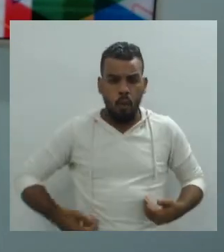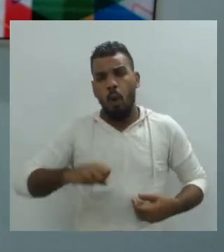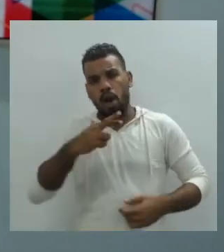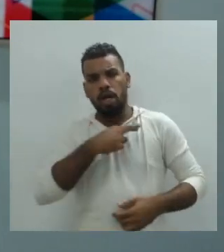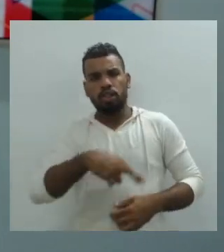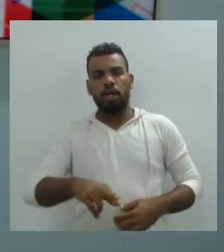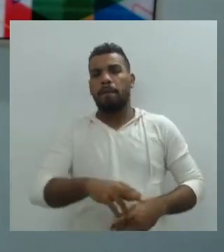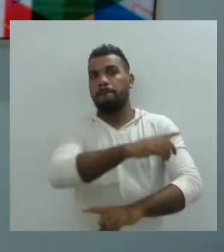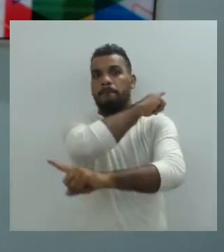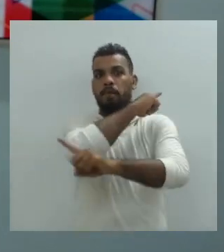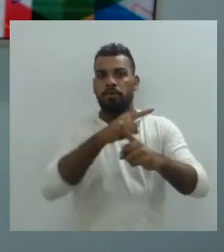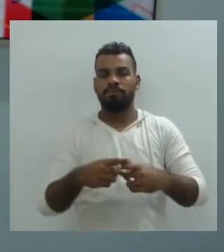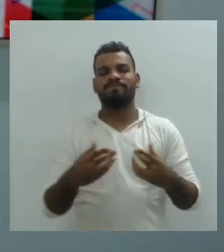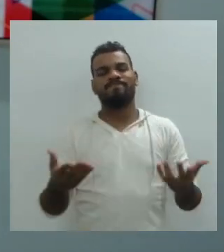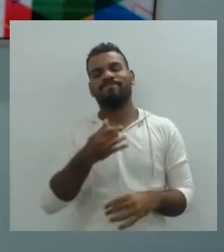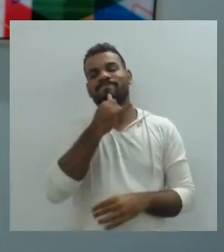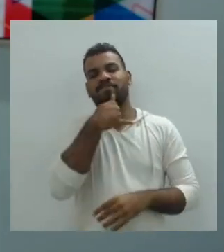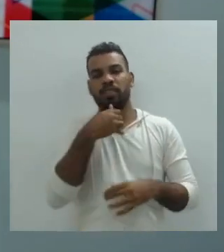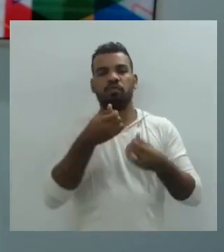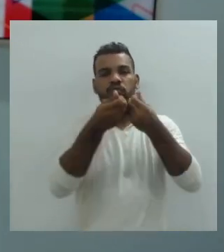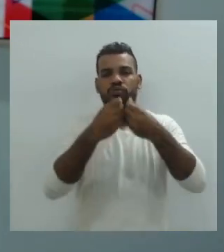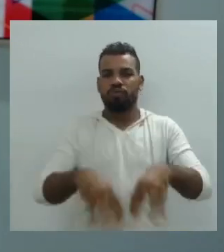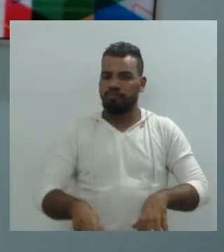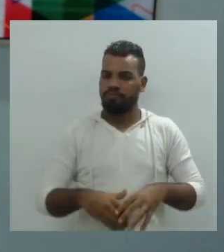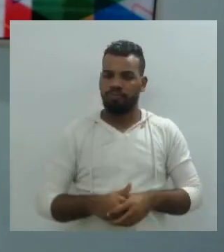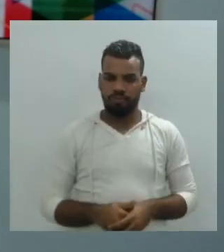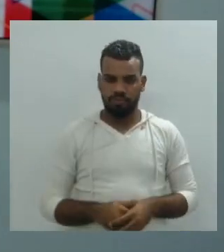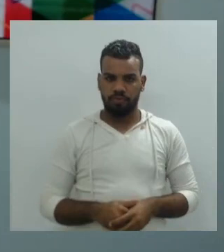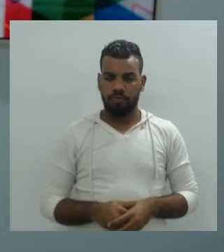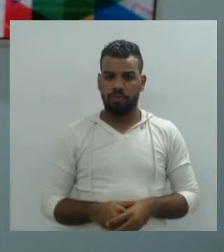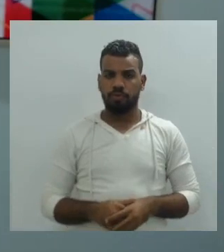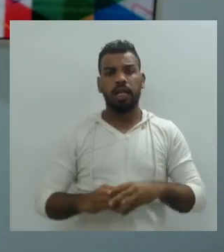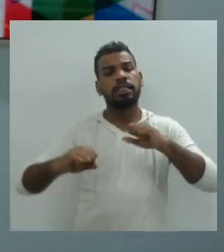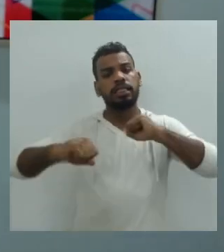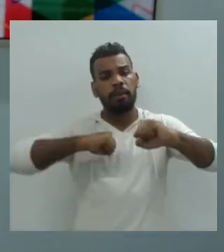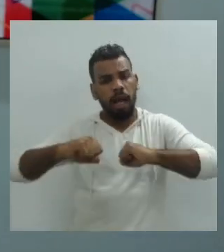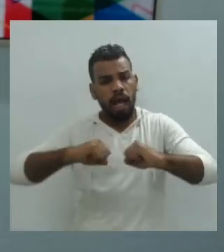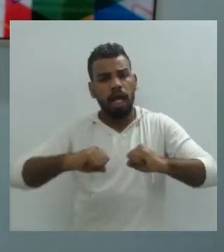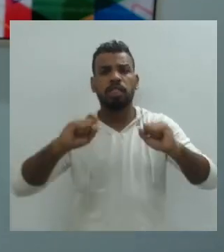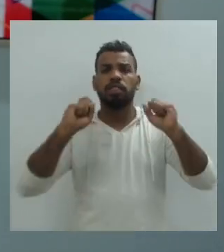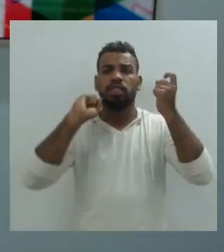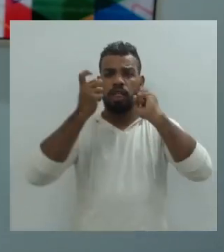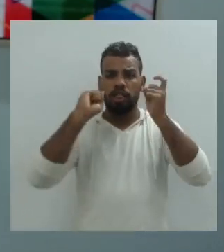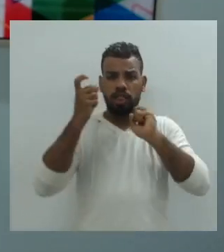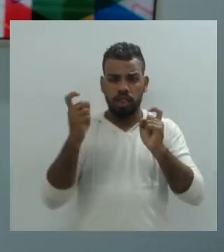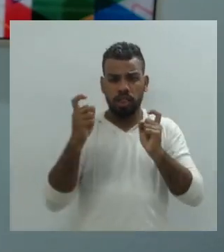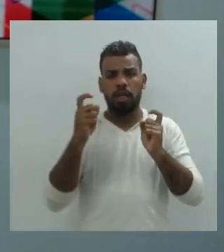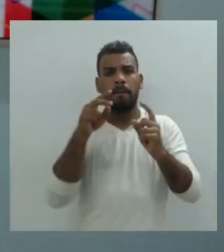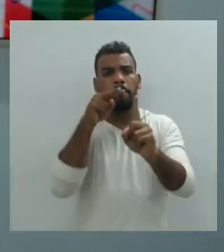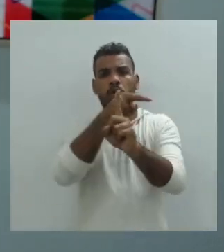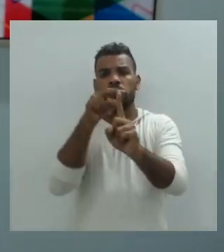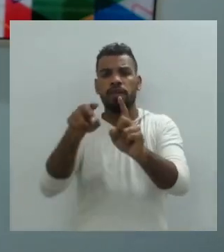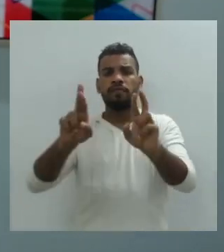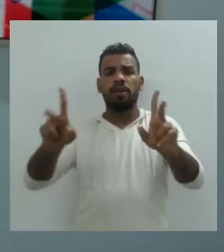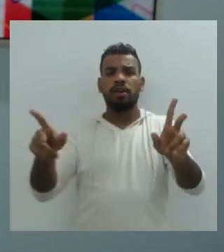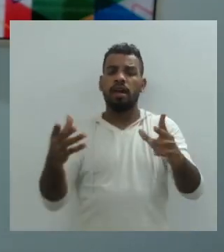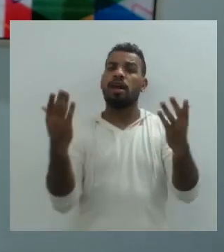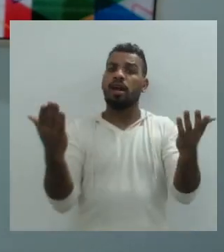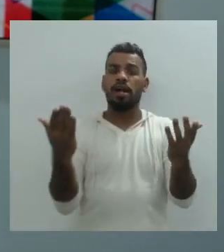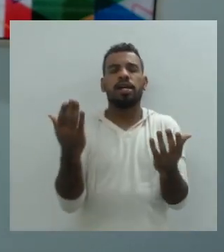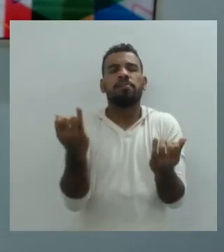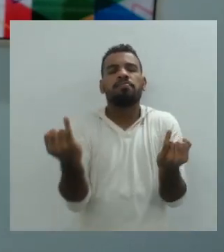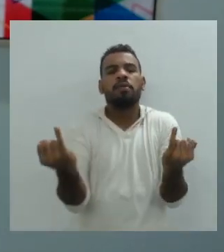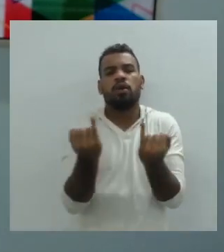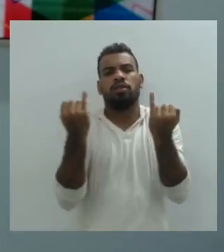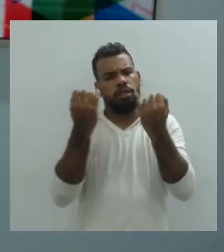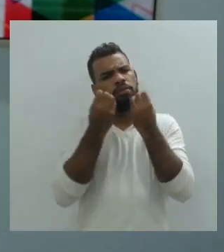E isso é muito prejudicial. Ter um debate, ter uma discussão sobre pontos de vista diferentes é algo